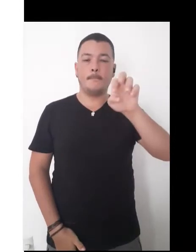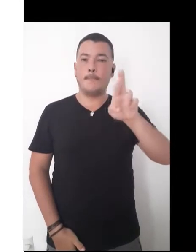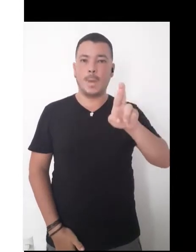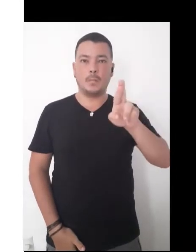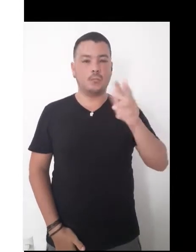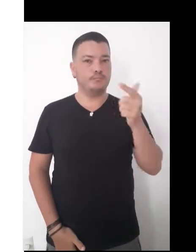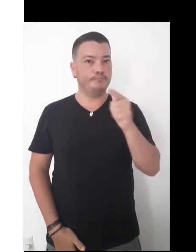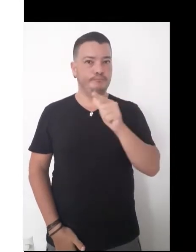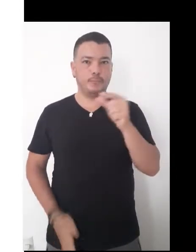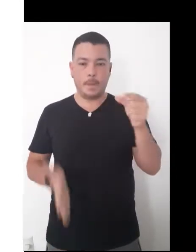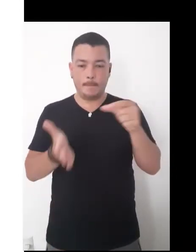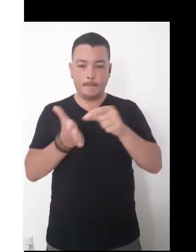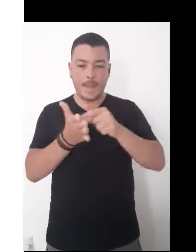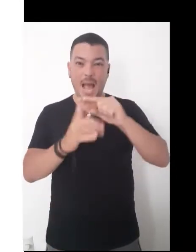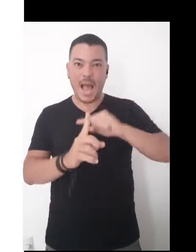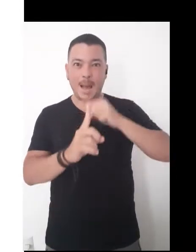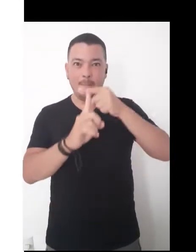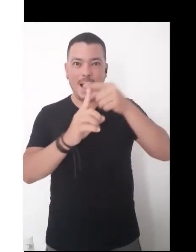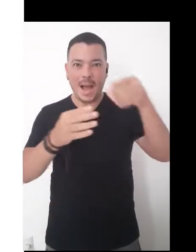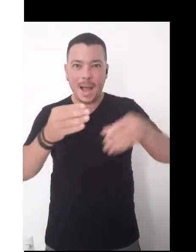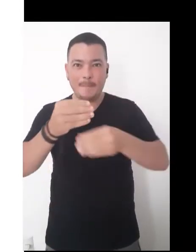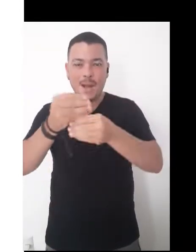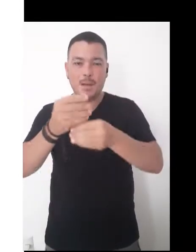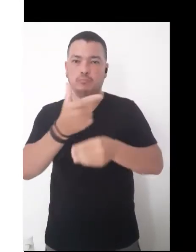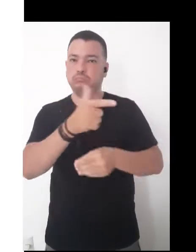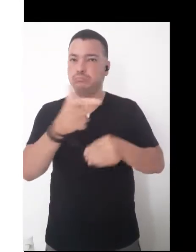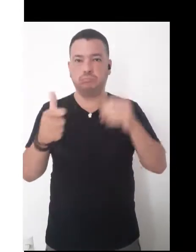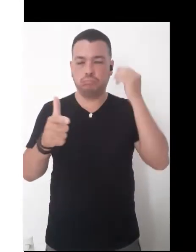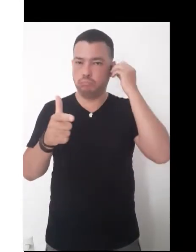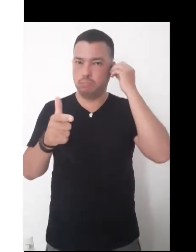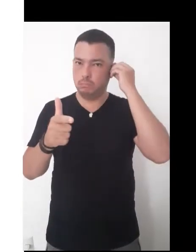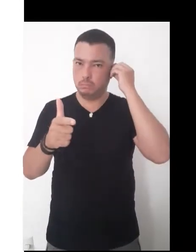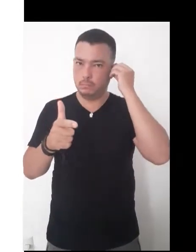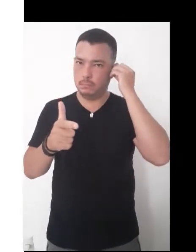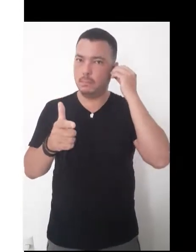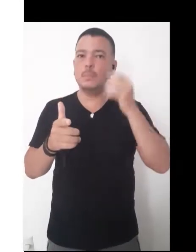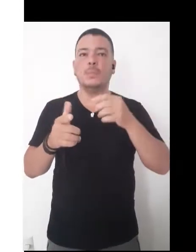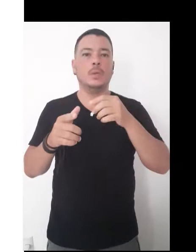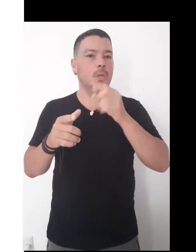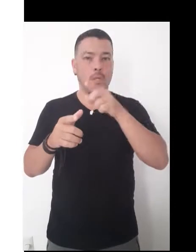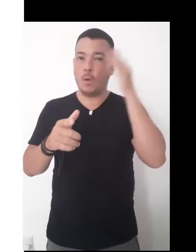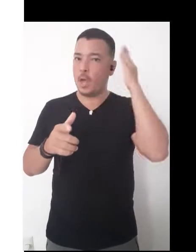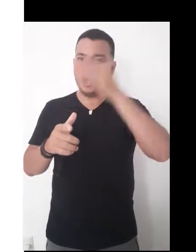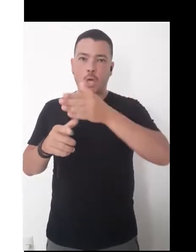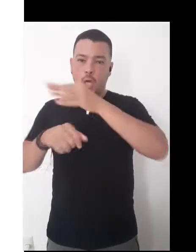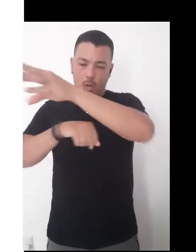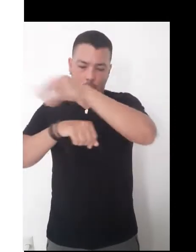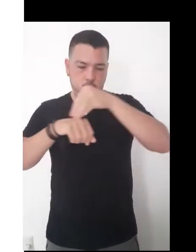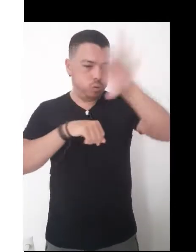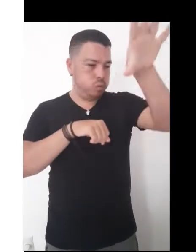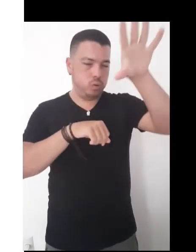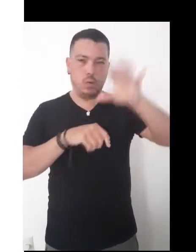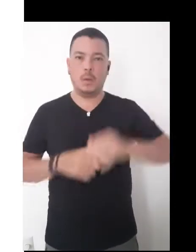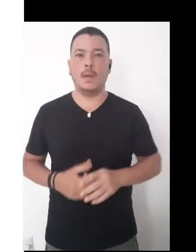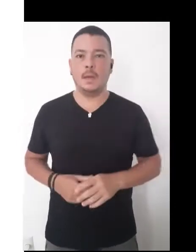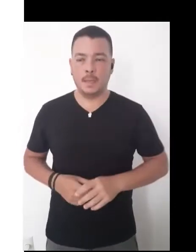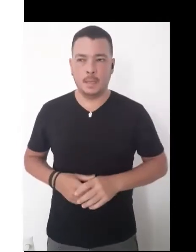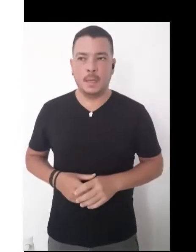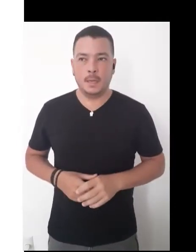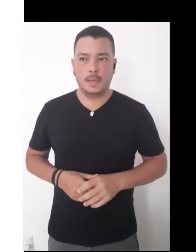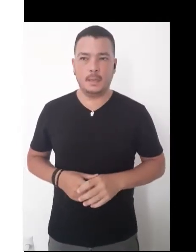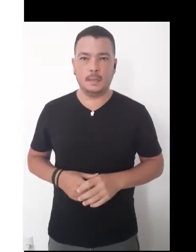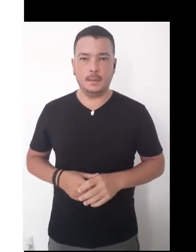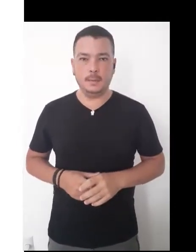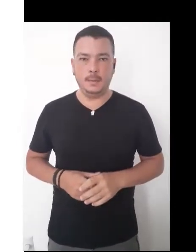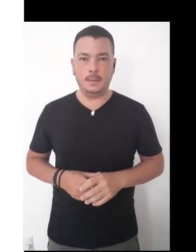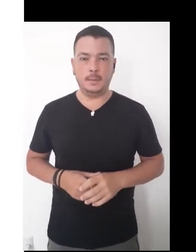nenhum chip adicional para armazenar temporariamente antes de mandar o dado pela placa-mãe. O dado sai daqui direto de algum